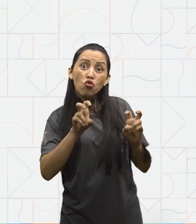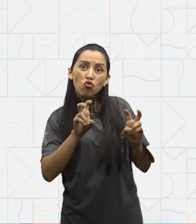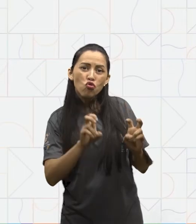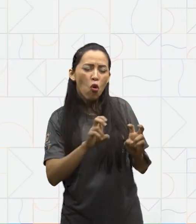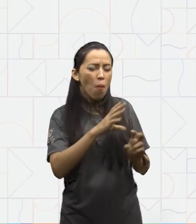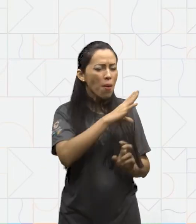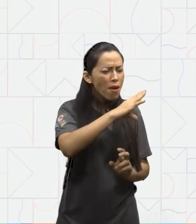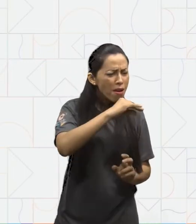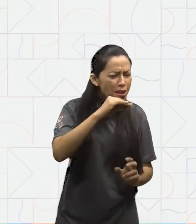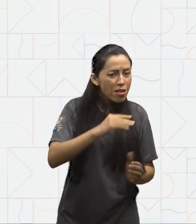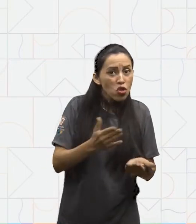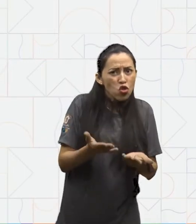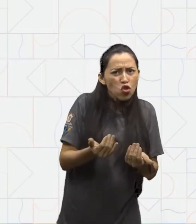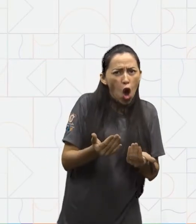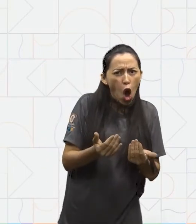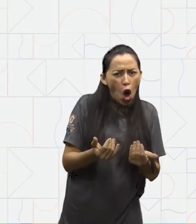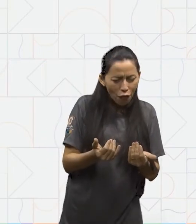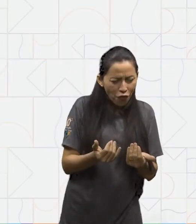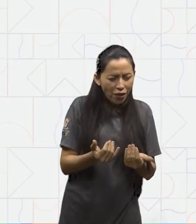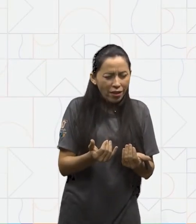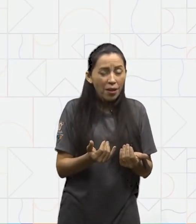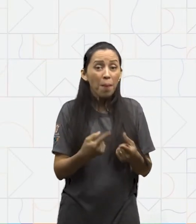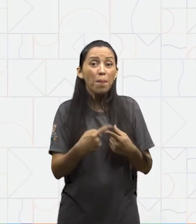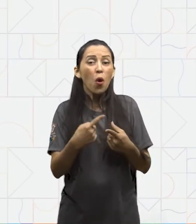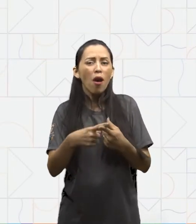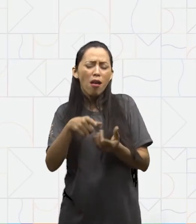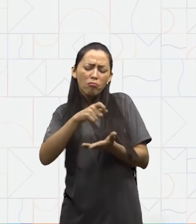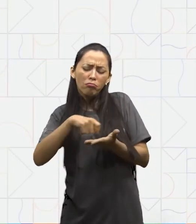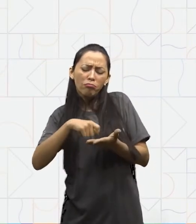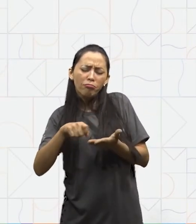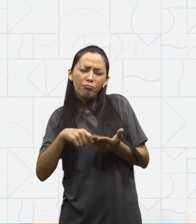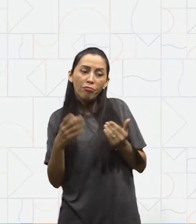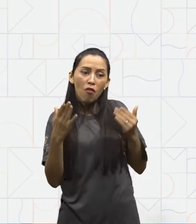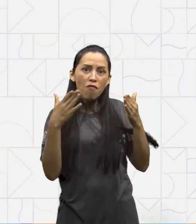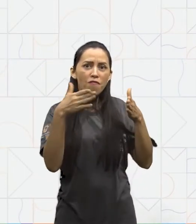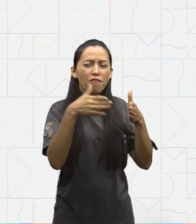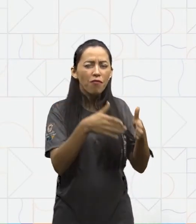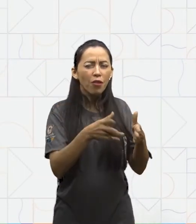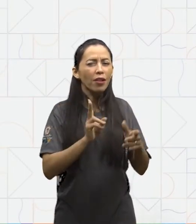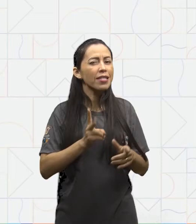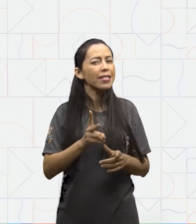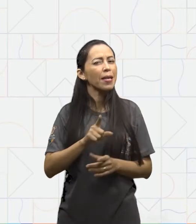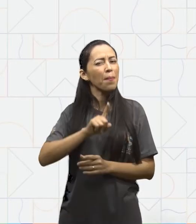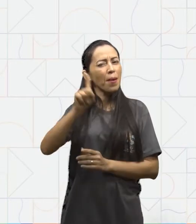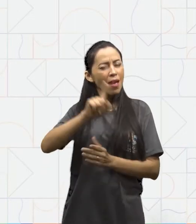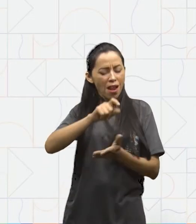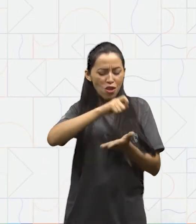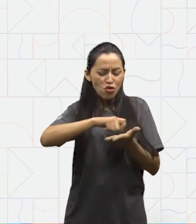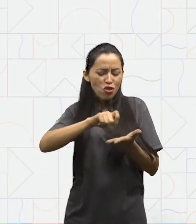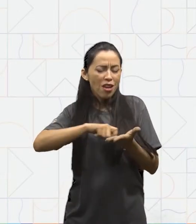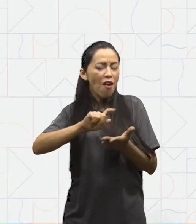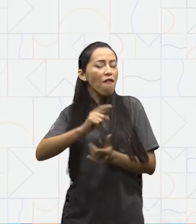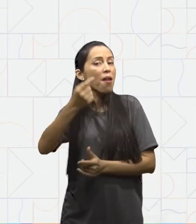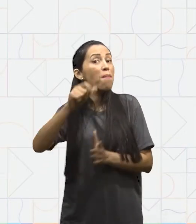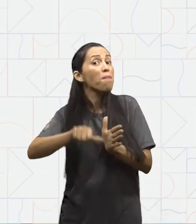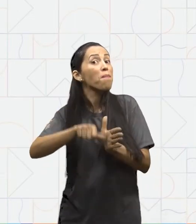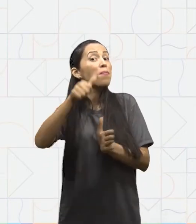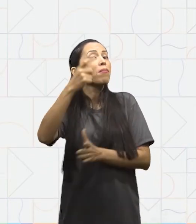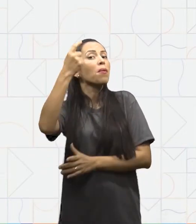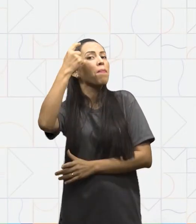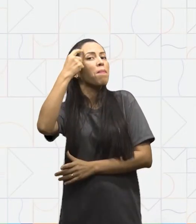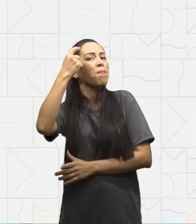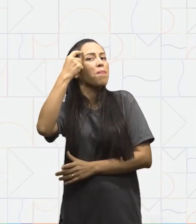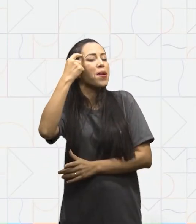jovens para escrever especialmente para esse público. Cada vez que ele escreve, ele pensa no público que